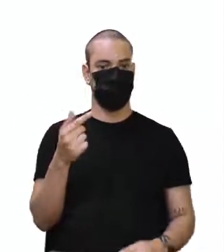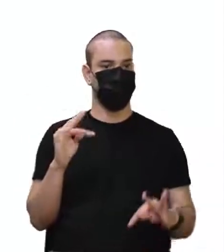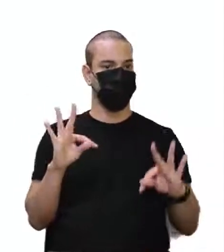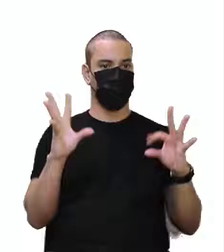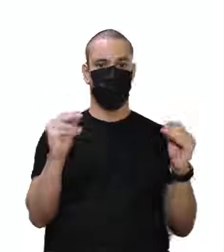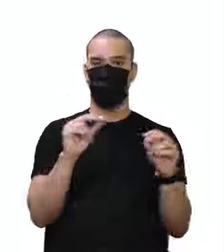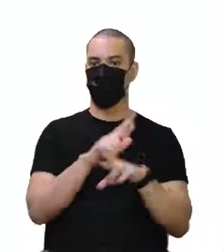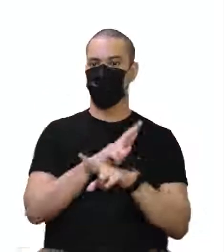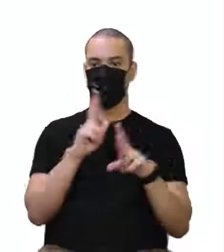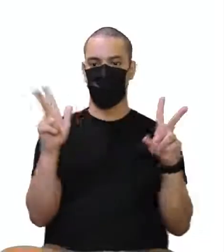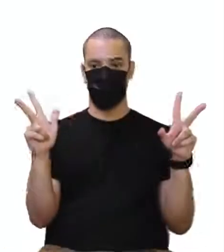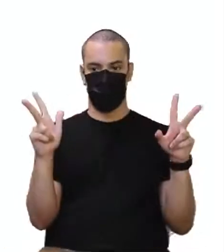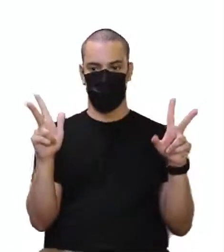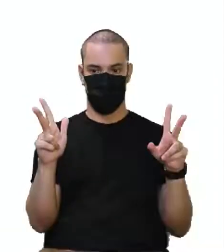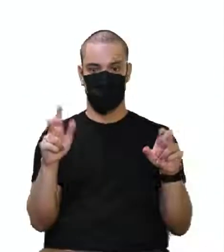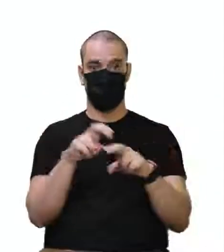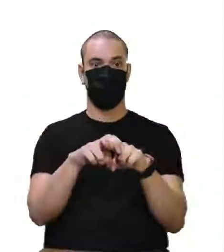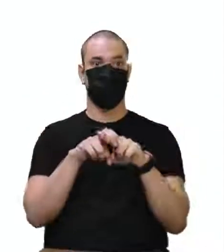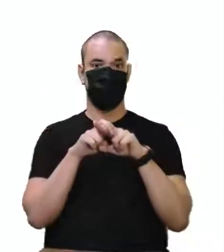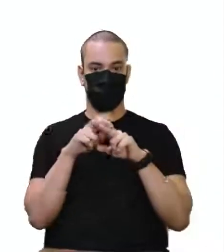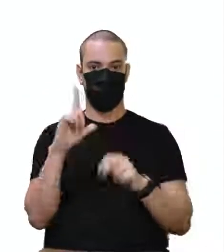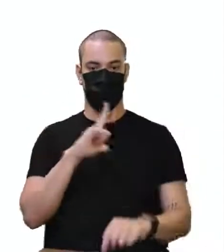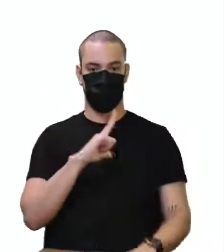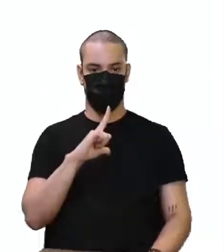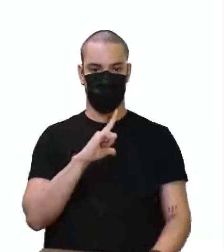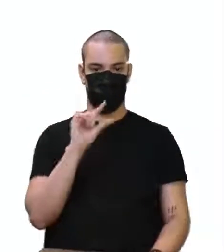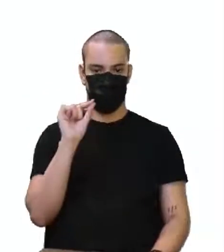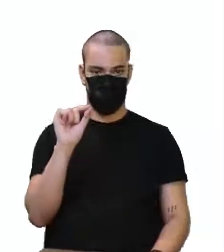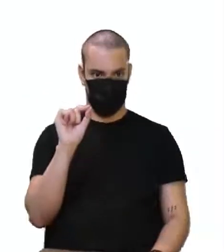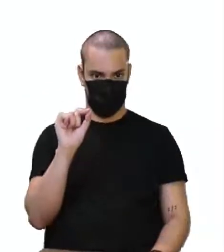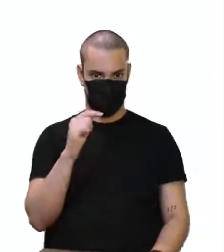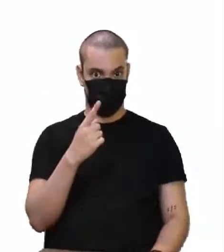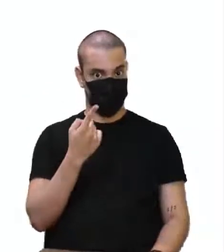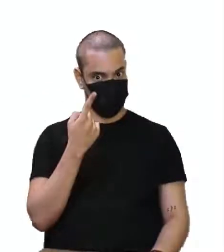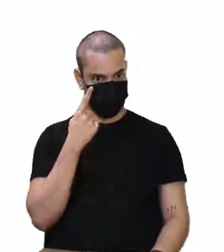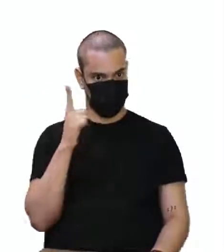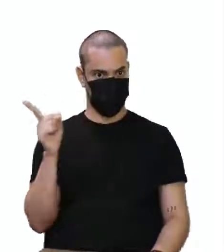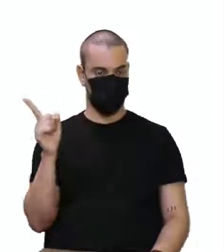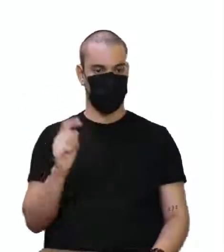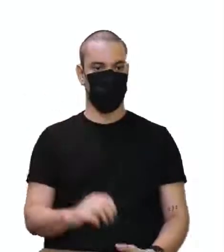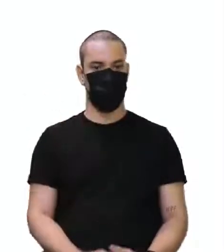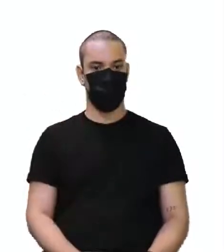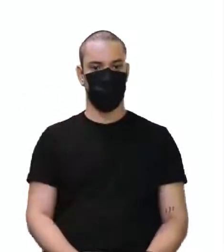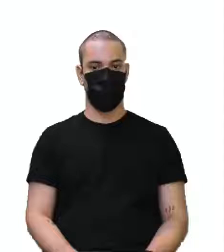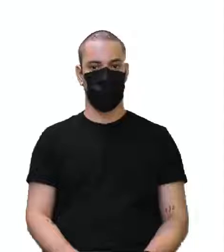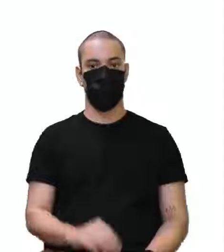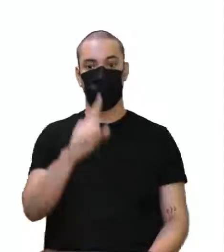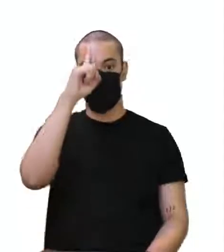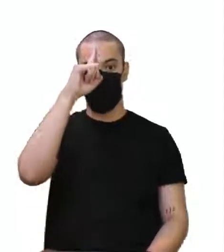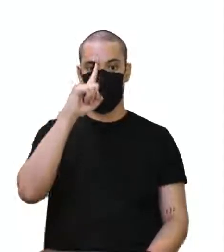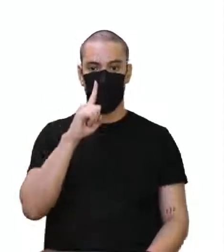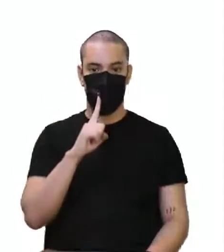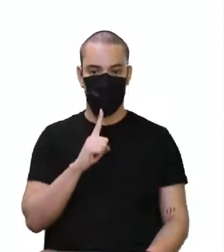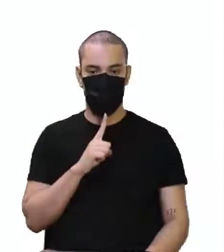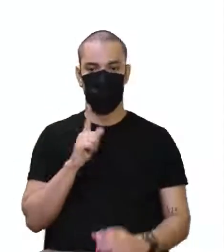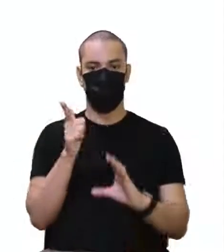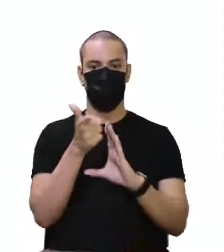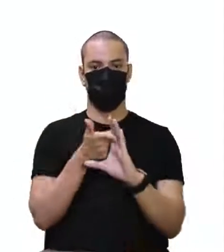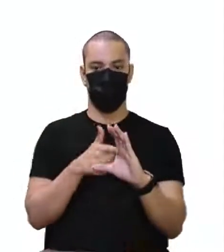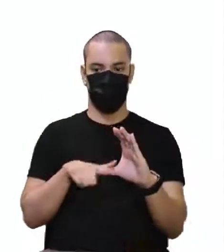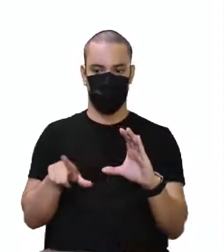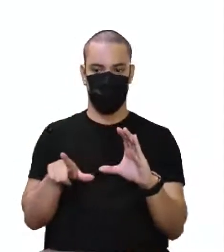Totalmente diferente. E aí você tem aí, olha só, galera, sementes amarelas